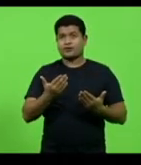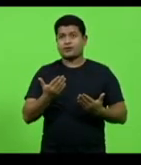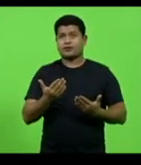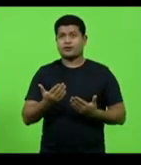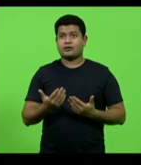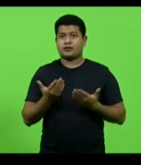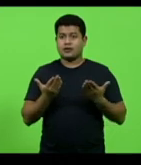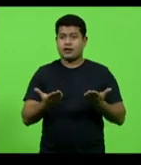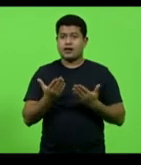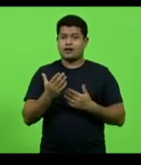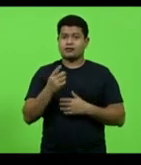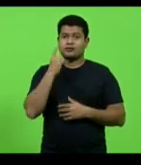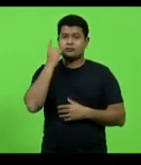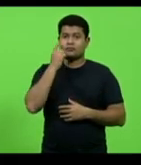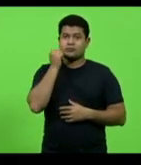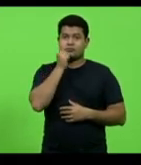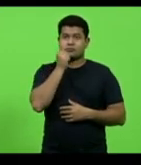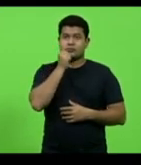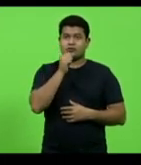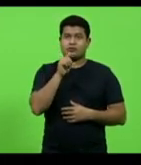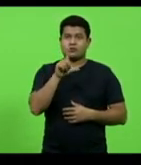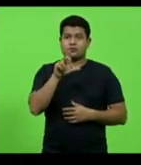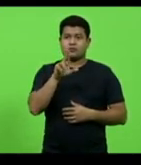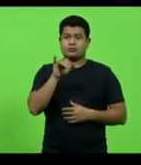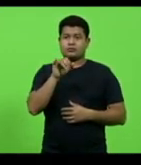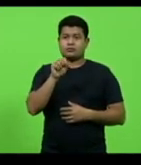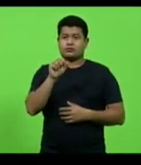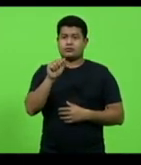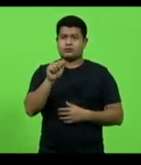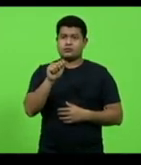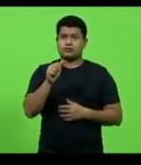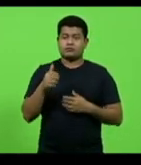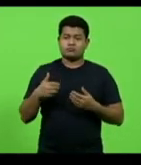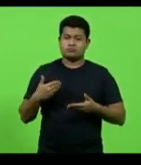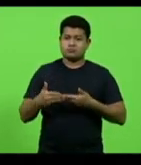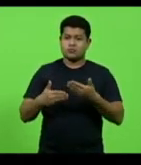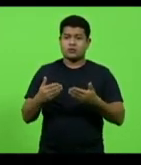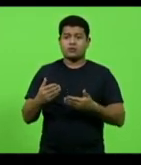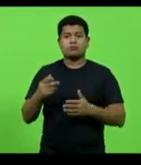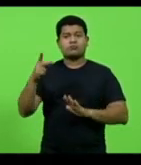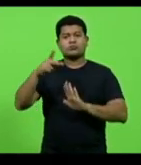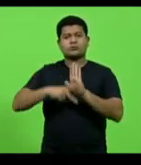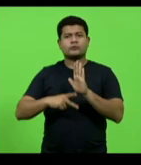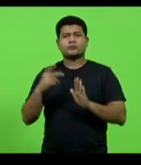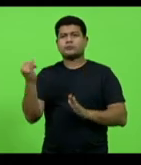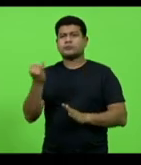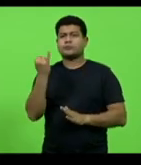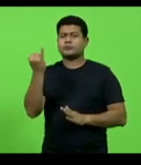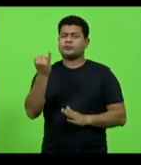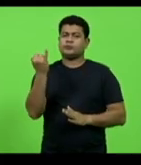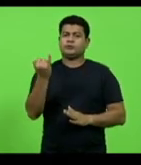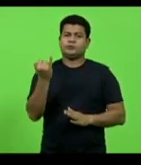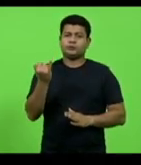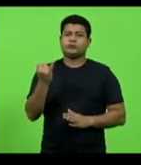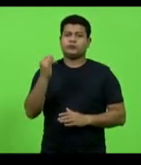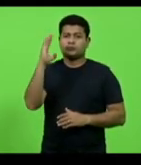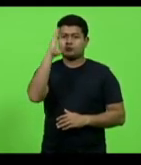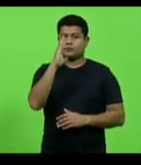por estar conduzindo, né, um projeto tão importante para o Brasil. A